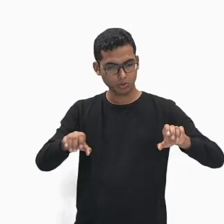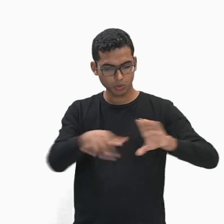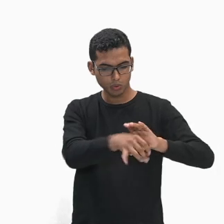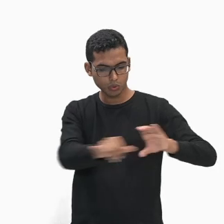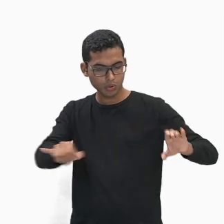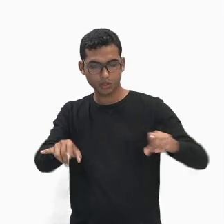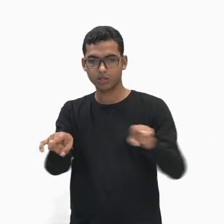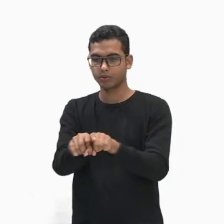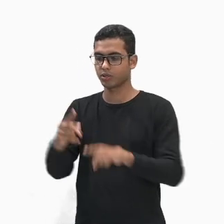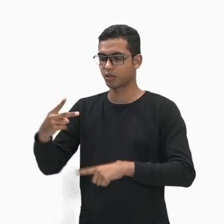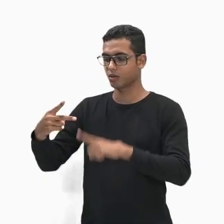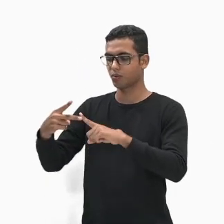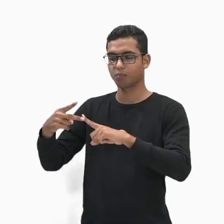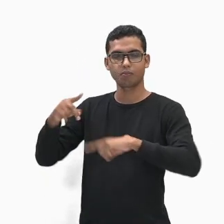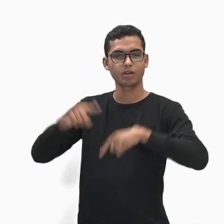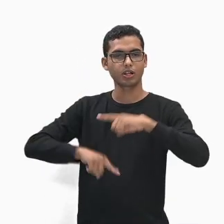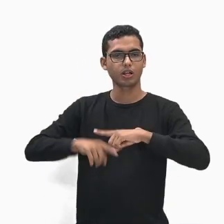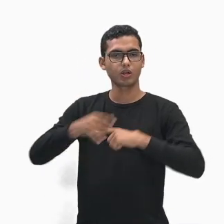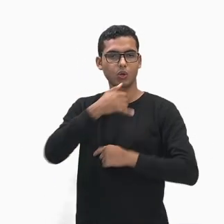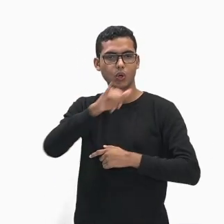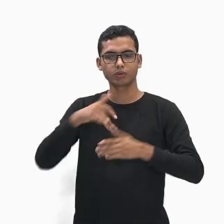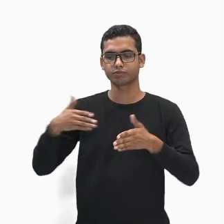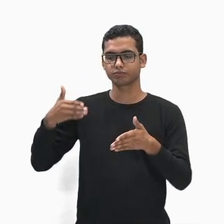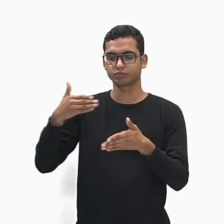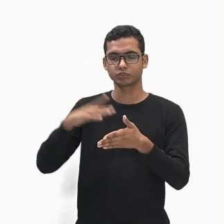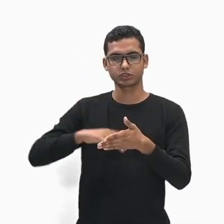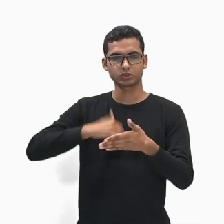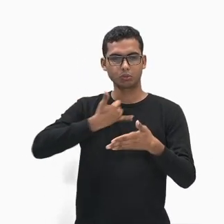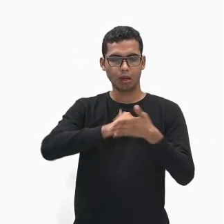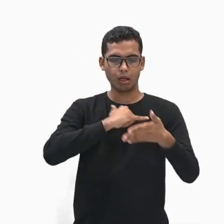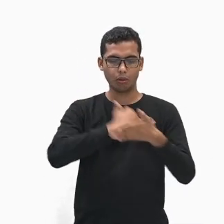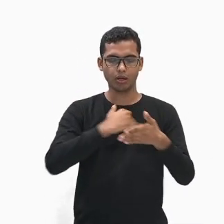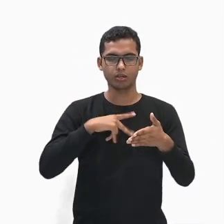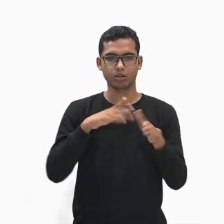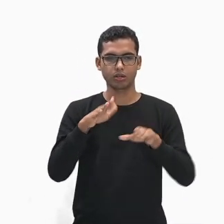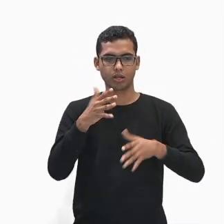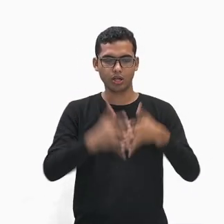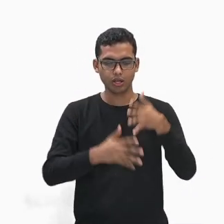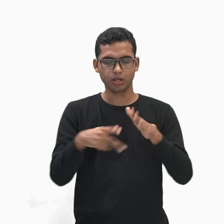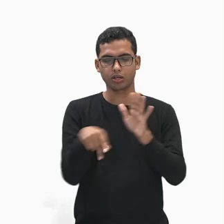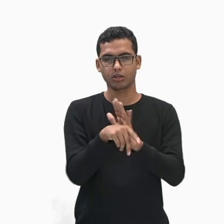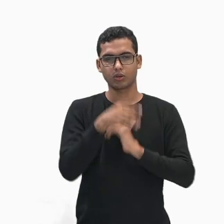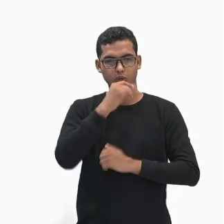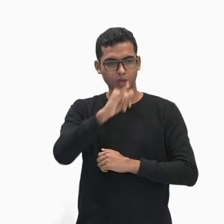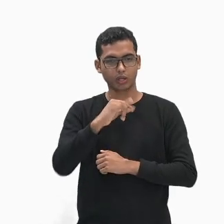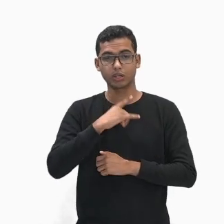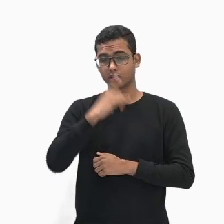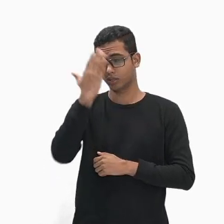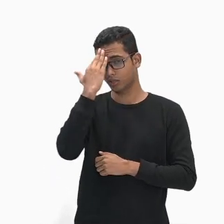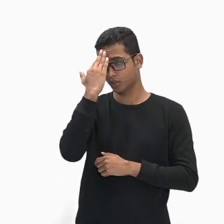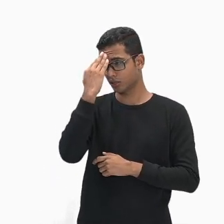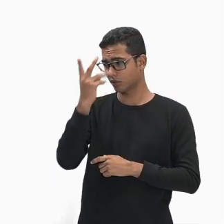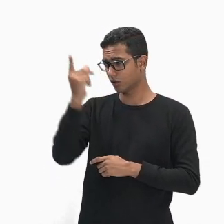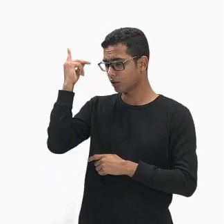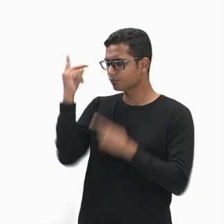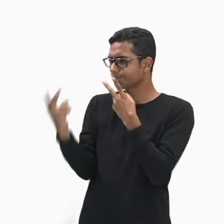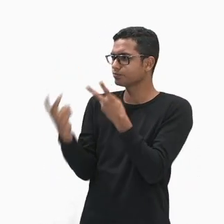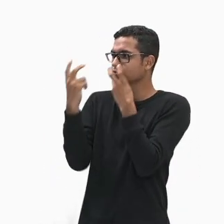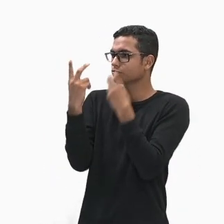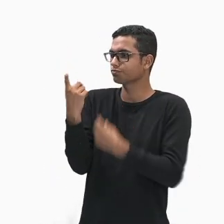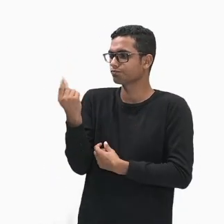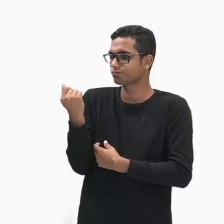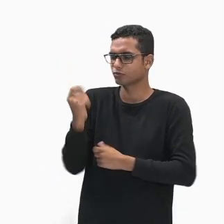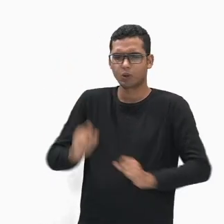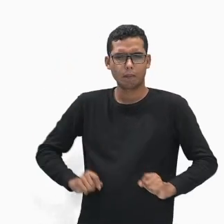eles percebiam? Que eles gastavam muito dinheiro, conforme eles usavam os materiais que